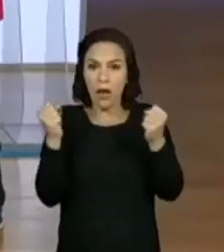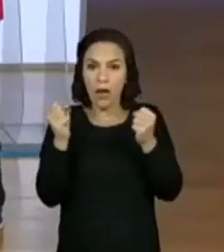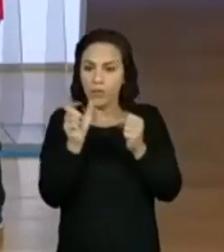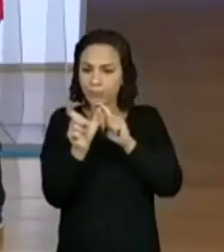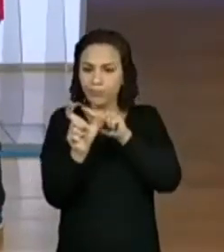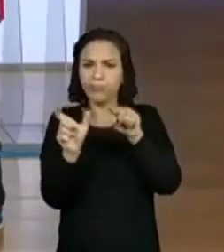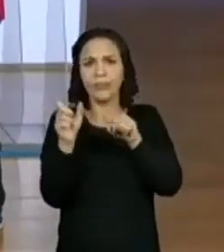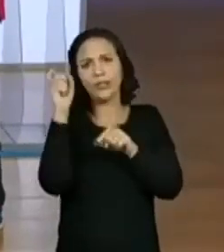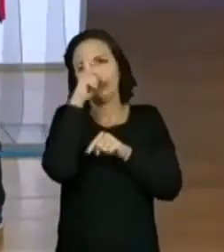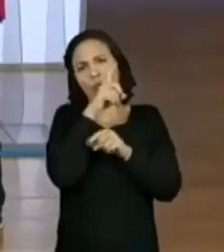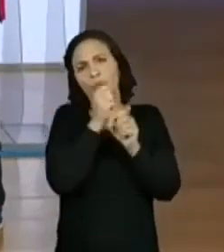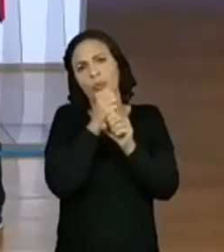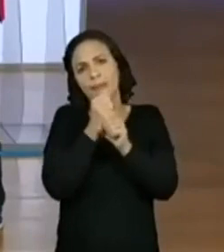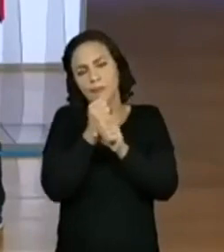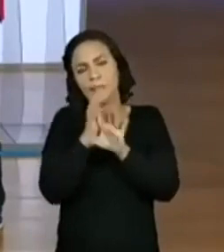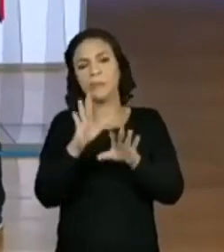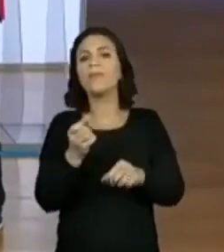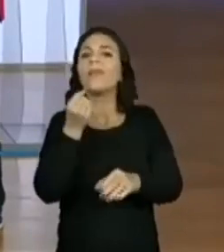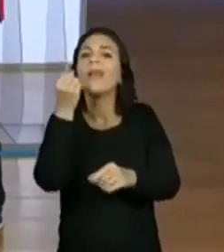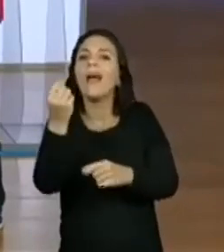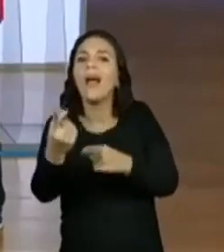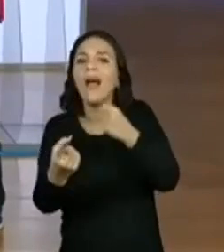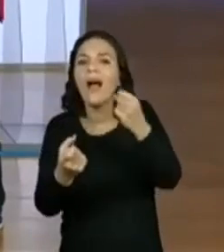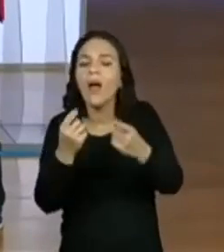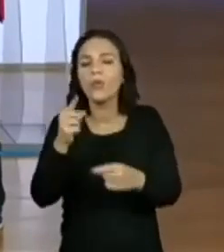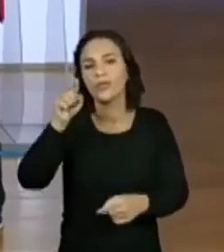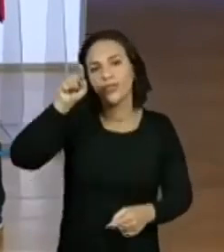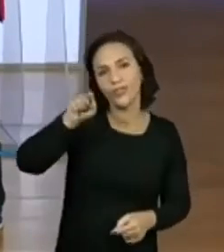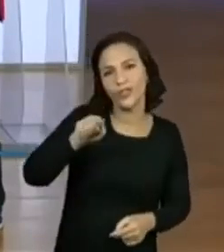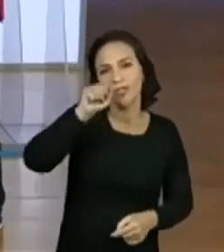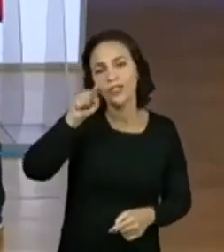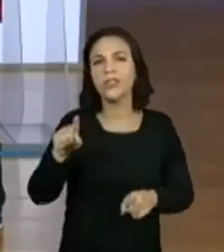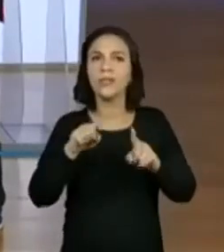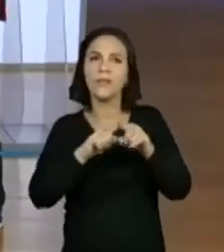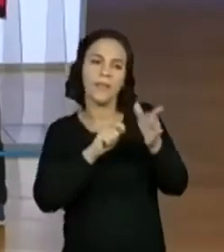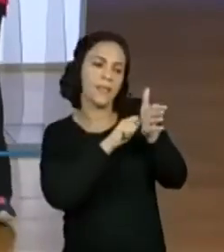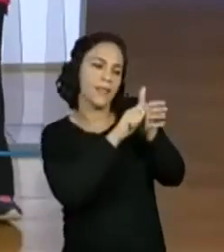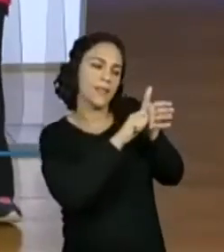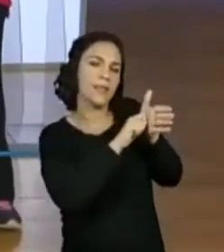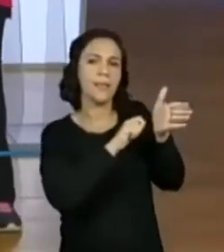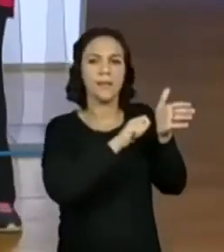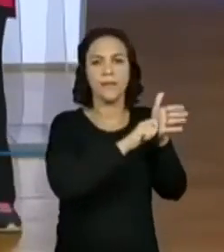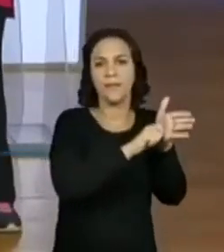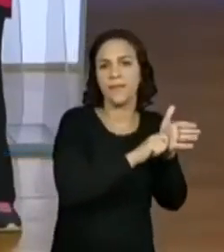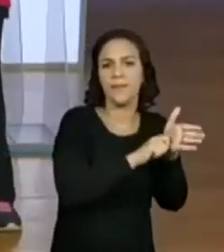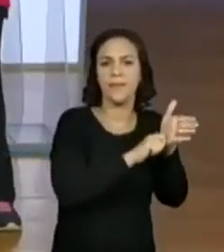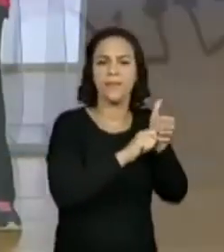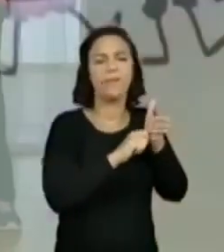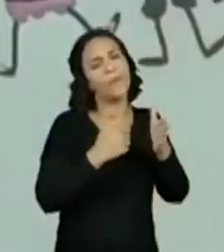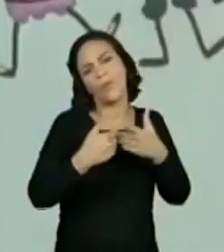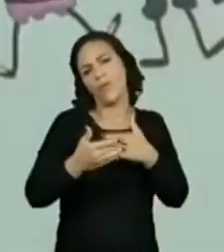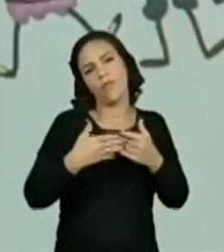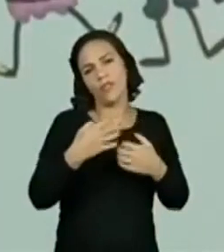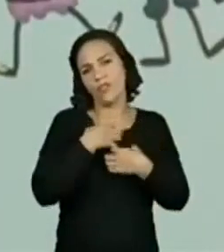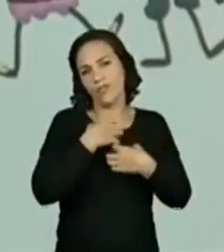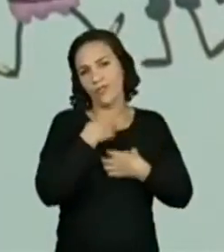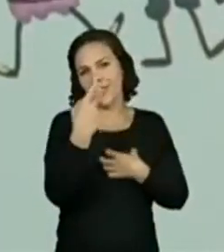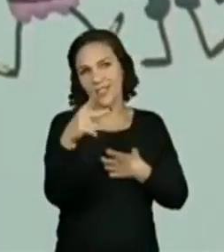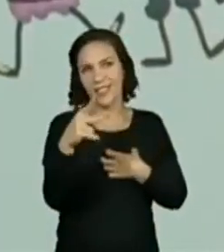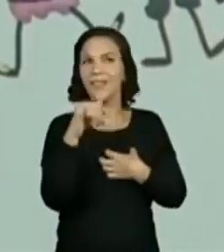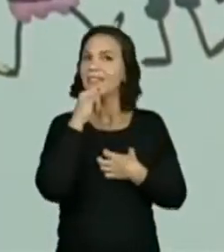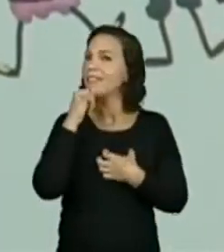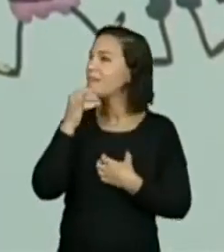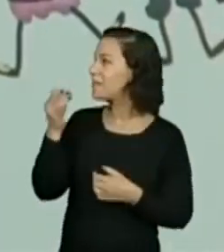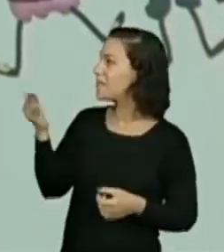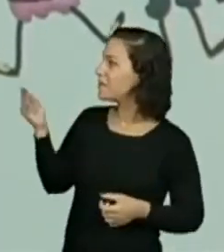marcar. Alguns marcam um X, alguns vão pintando o bonequinho. Independente da forma que você